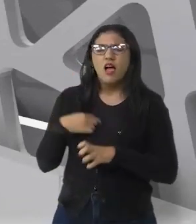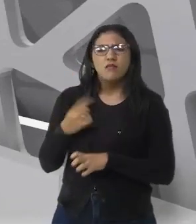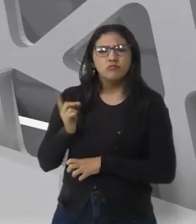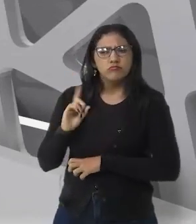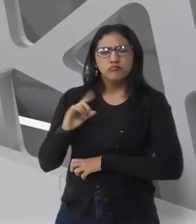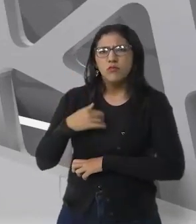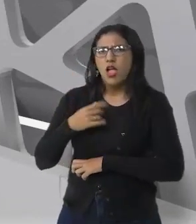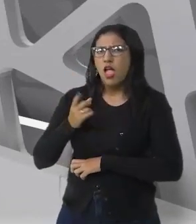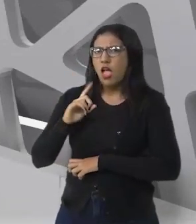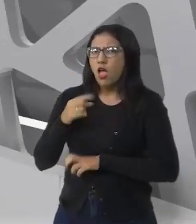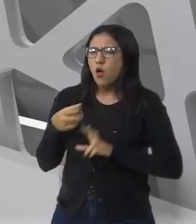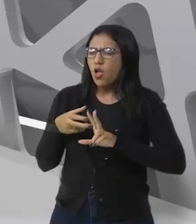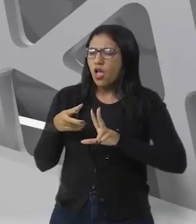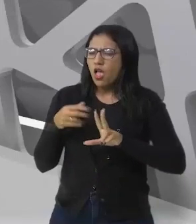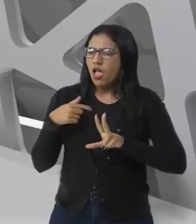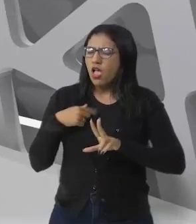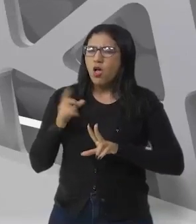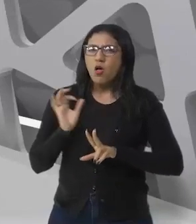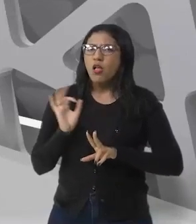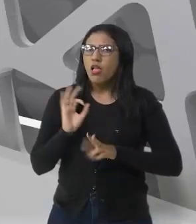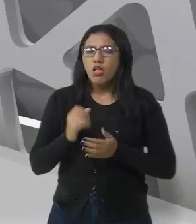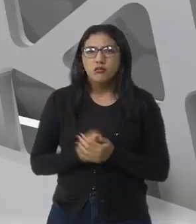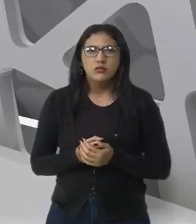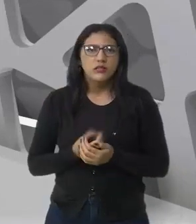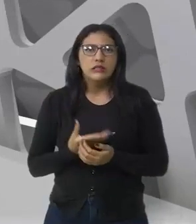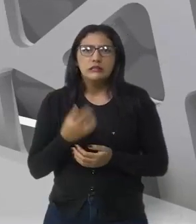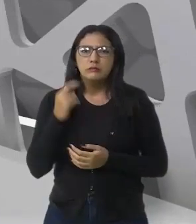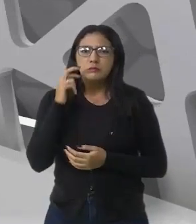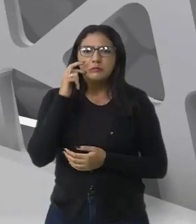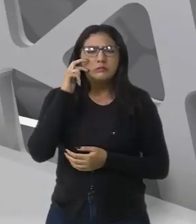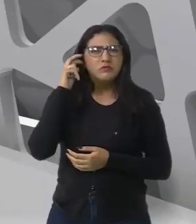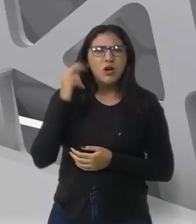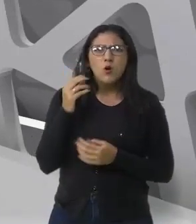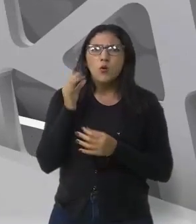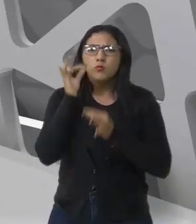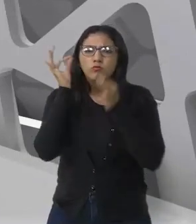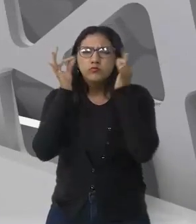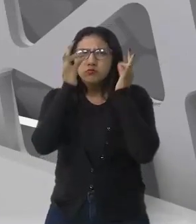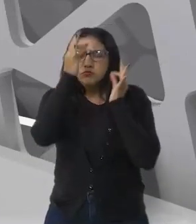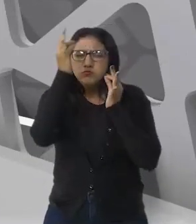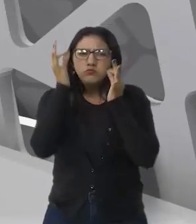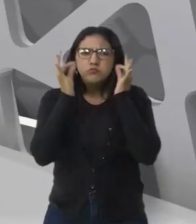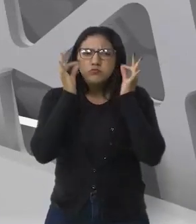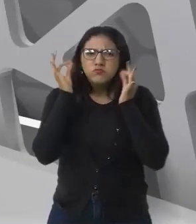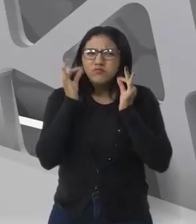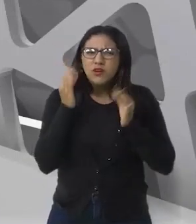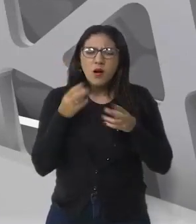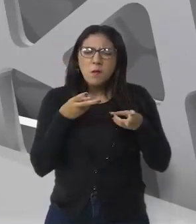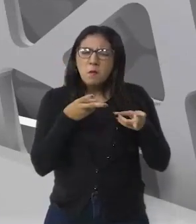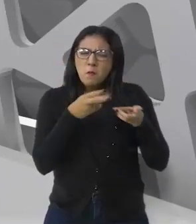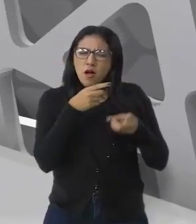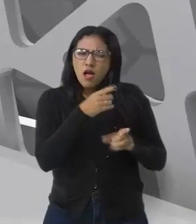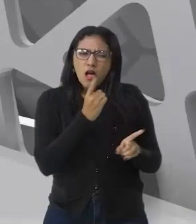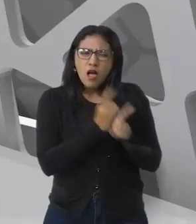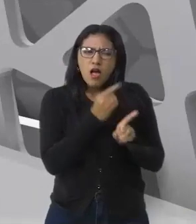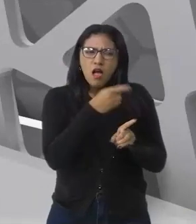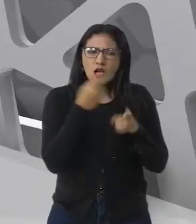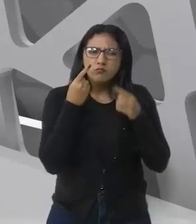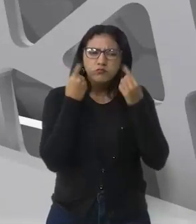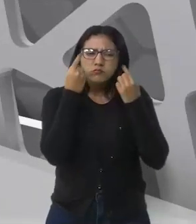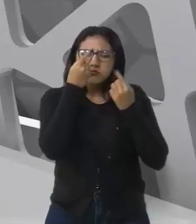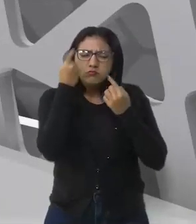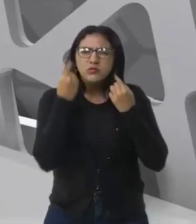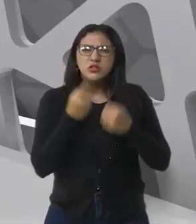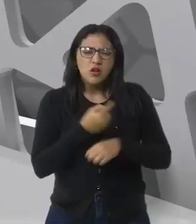era indígena, ele tentava apagar qualquer traço que pudesse relacioná-lo a uma tribo, a uma etnia indígena.